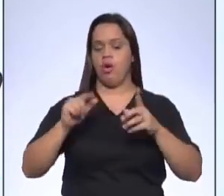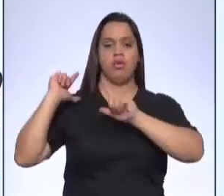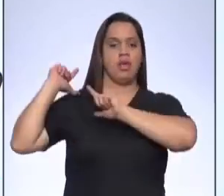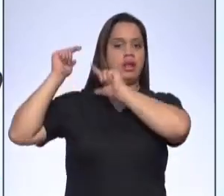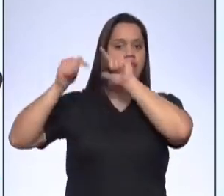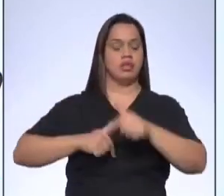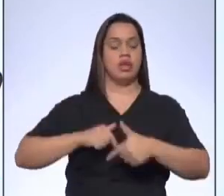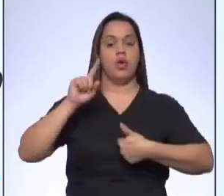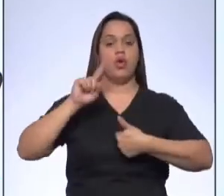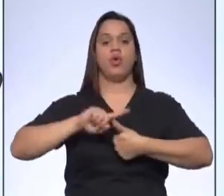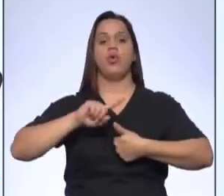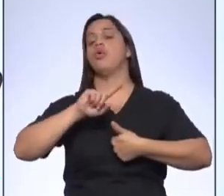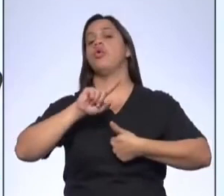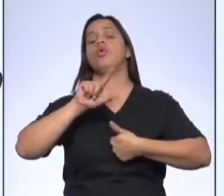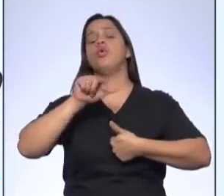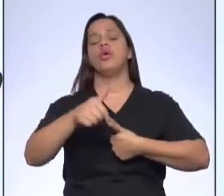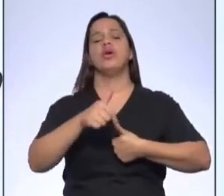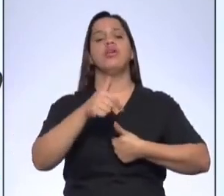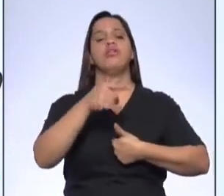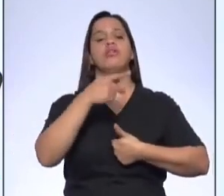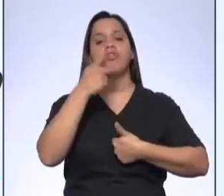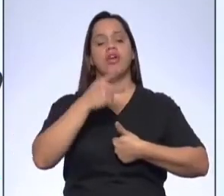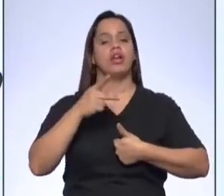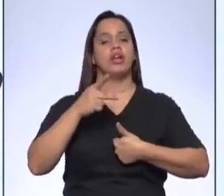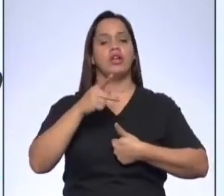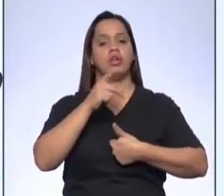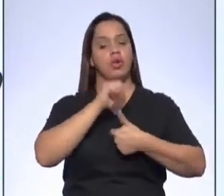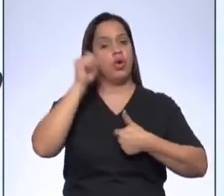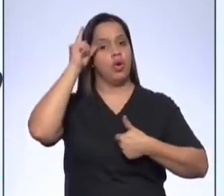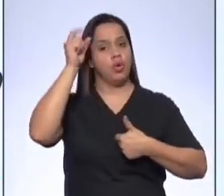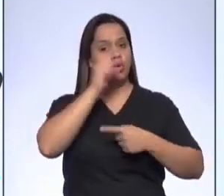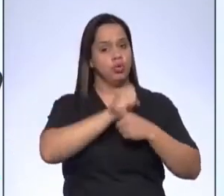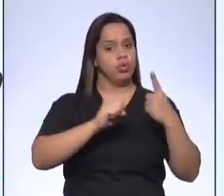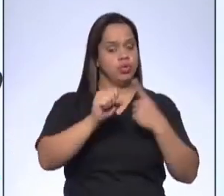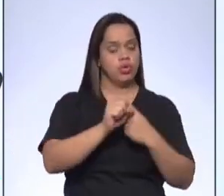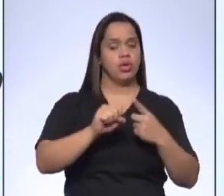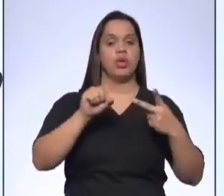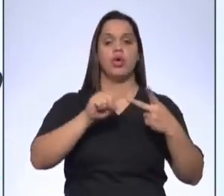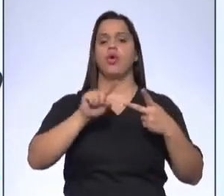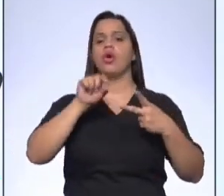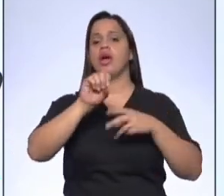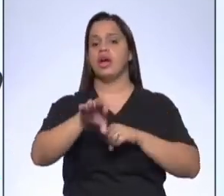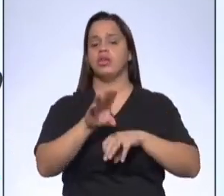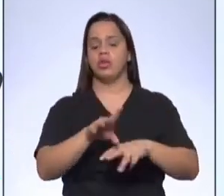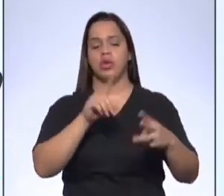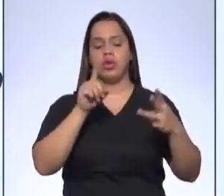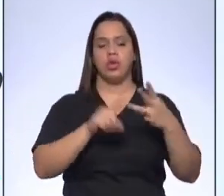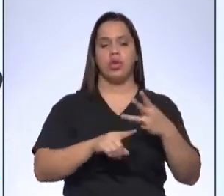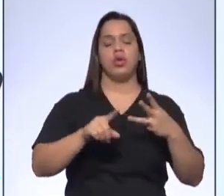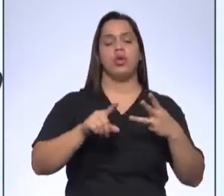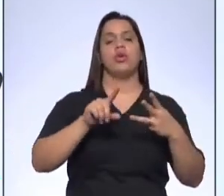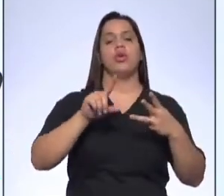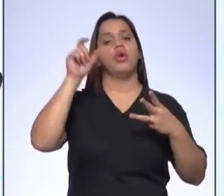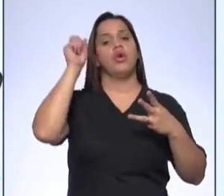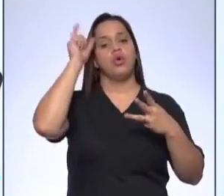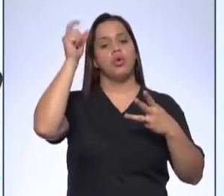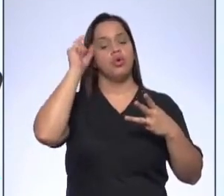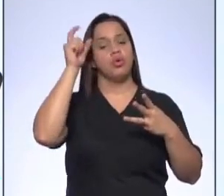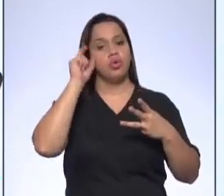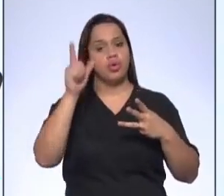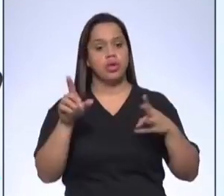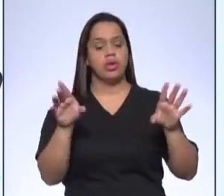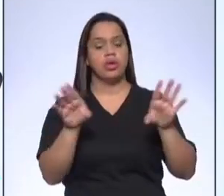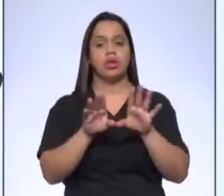cada sociedade, o Luiz Fernando, educação, o Humberto, ele disse a cultura e